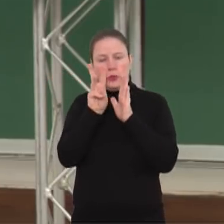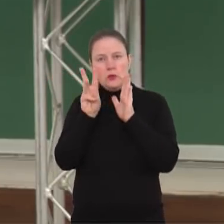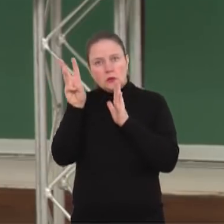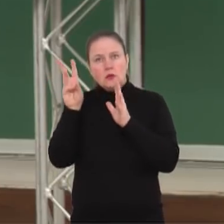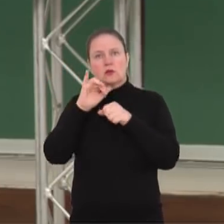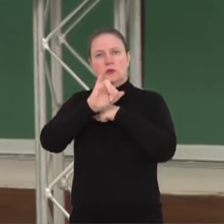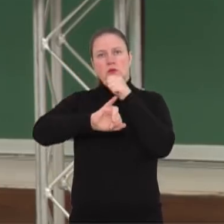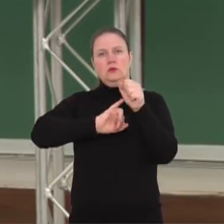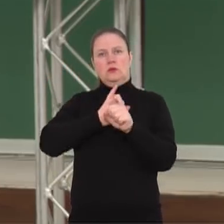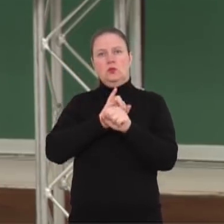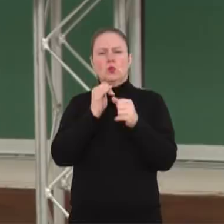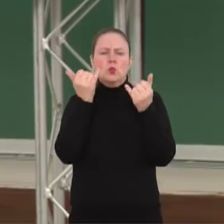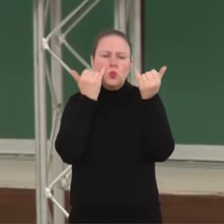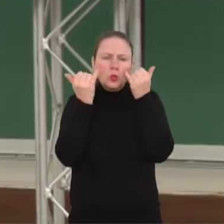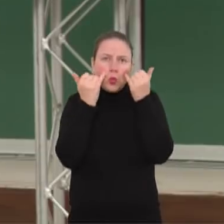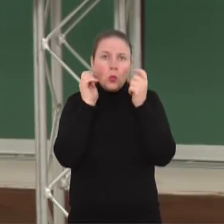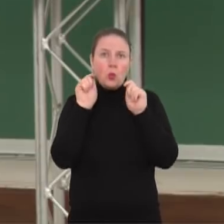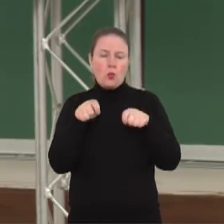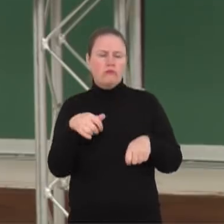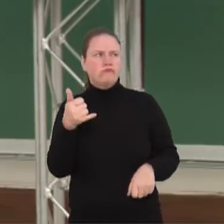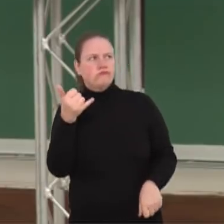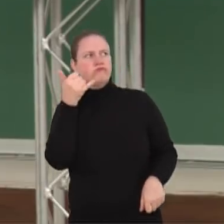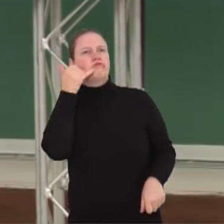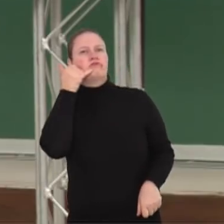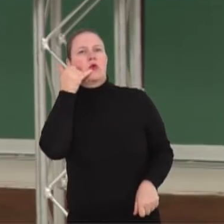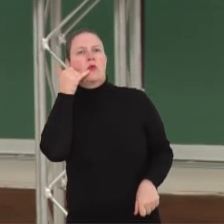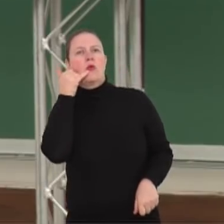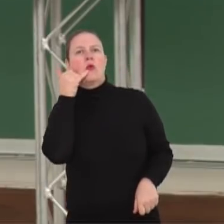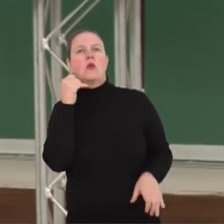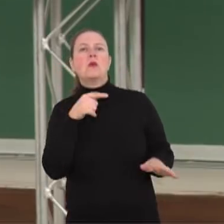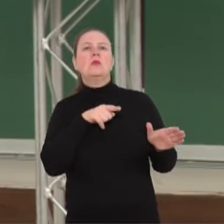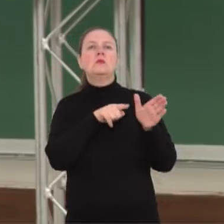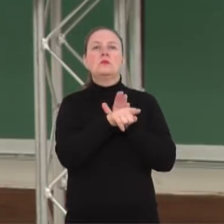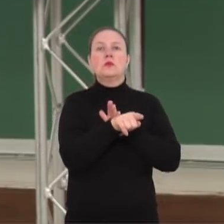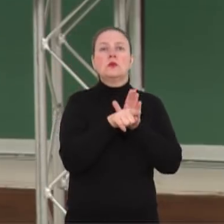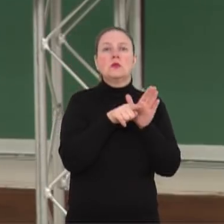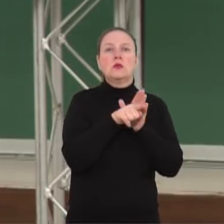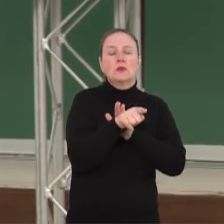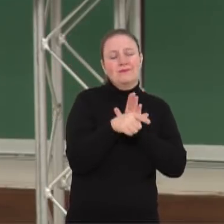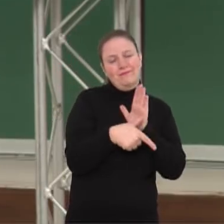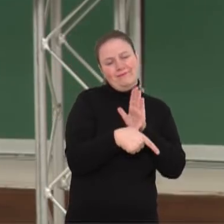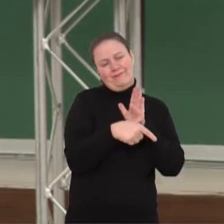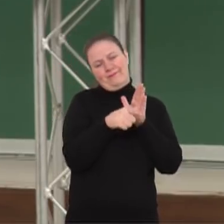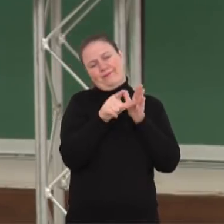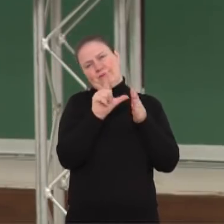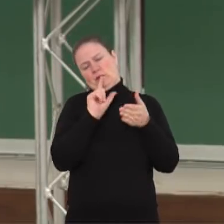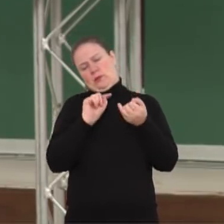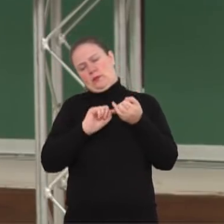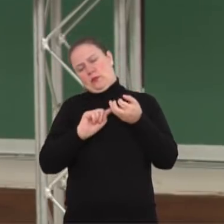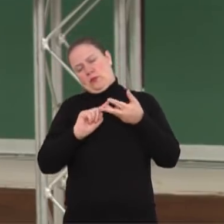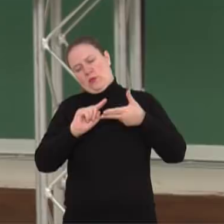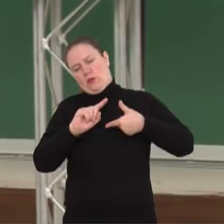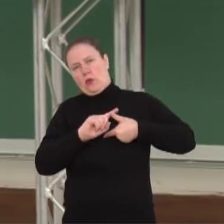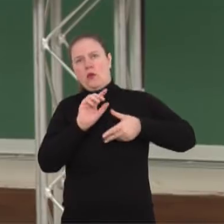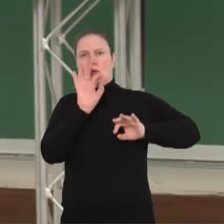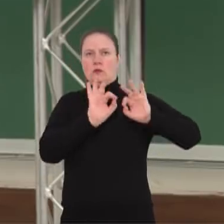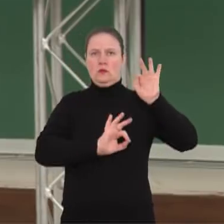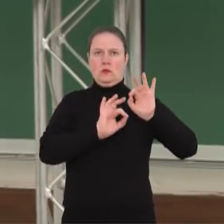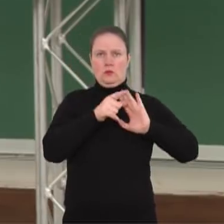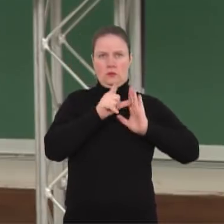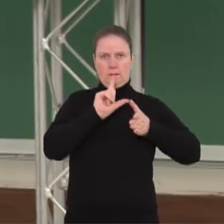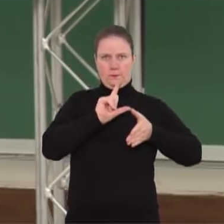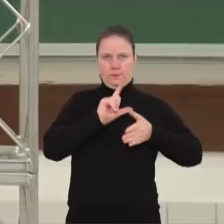parque, né? Ou você pode ligar para o lugar. Então, sempre antes de ir para um passeio desse, você tem que se organizar.